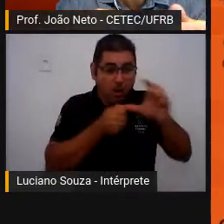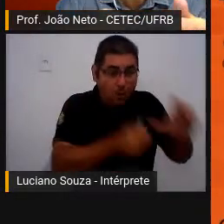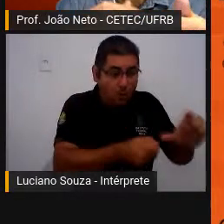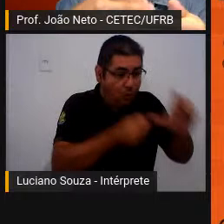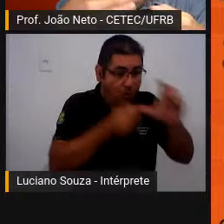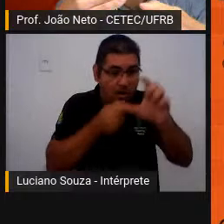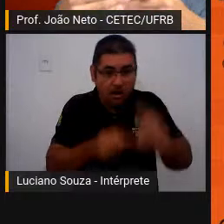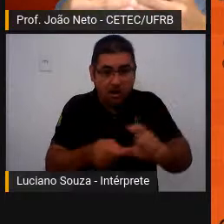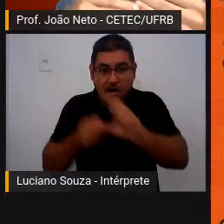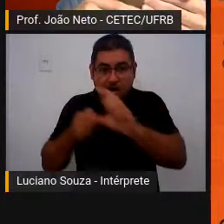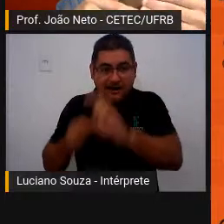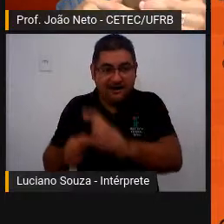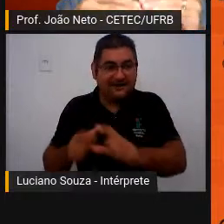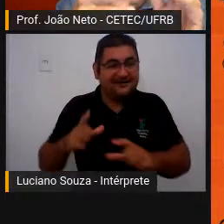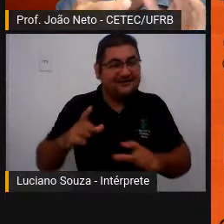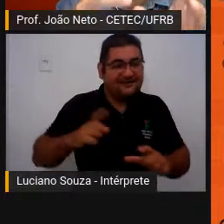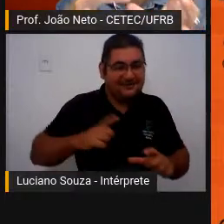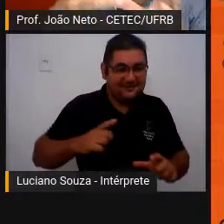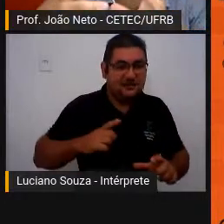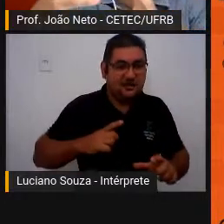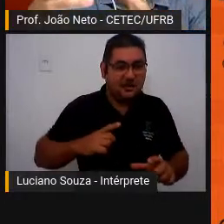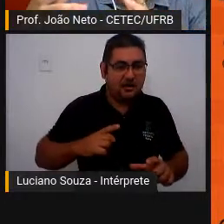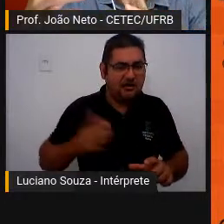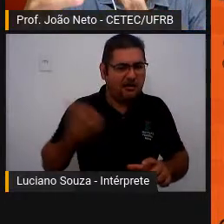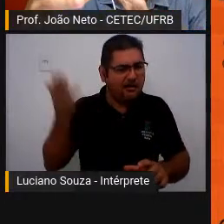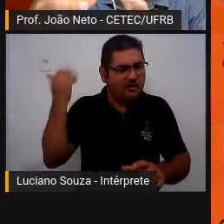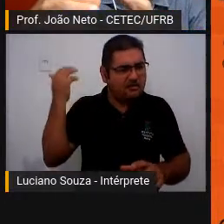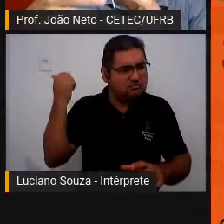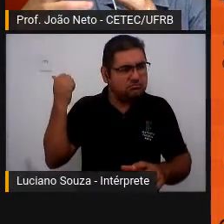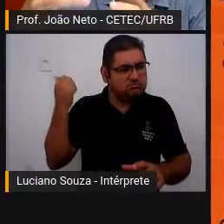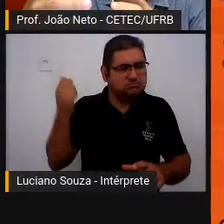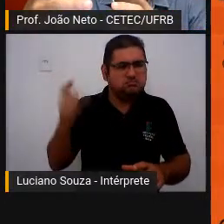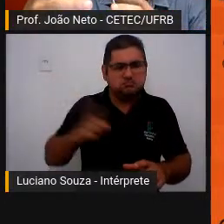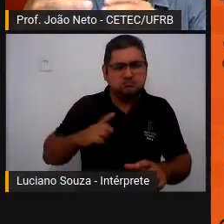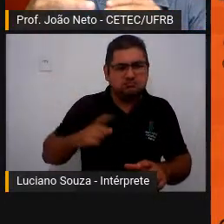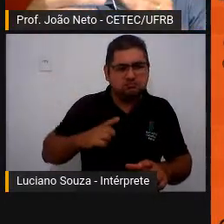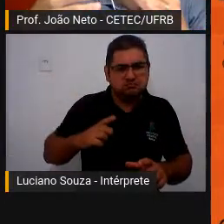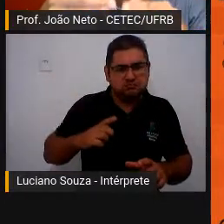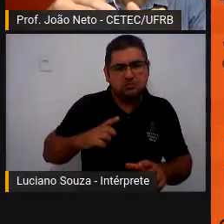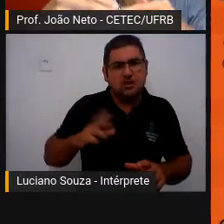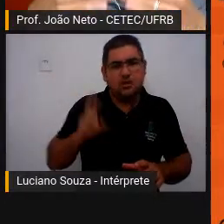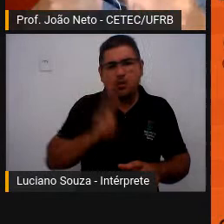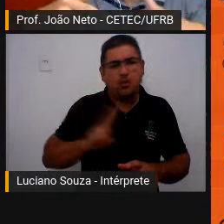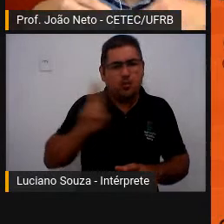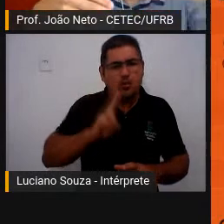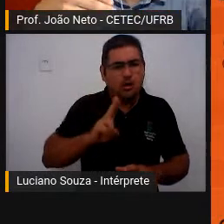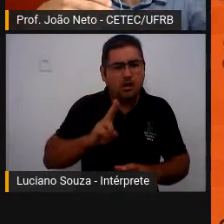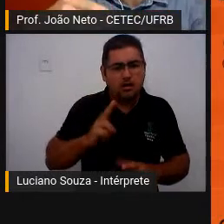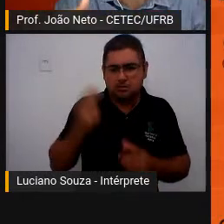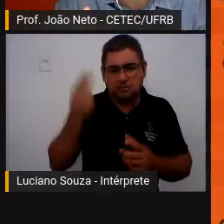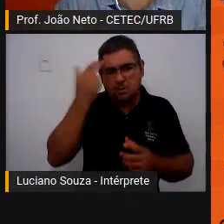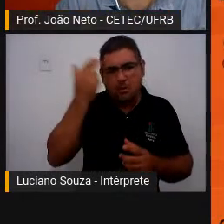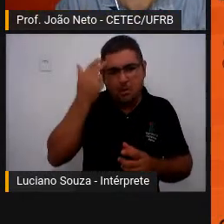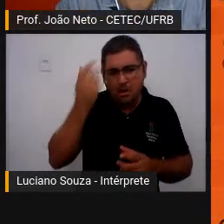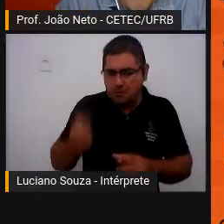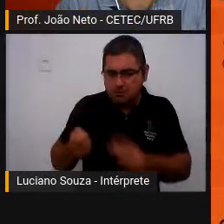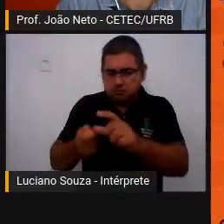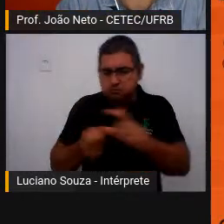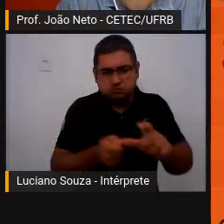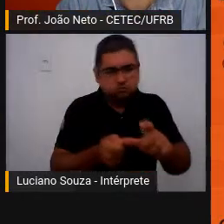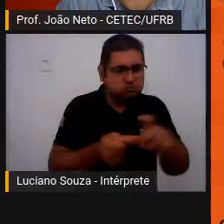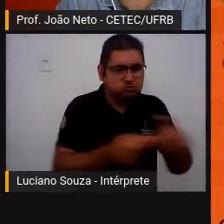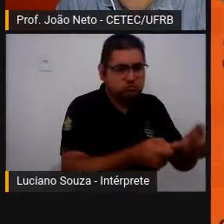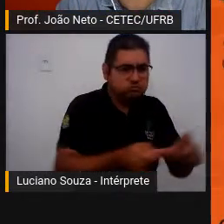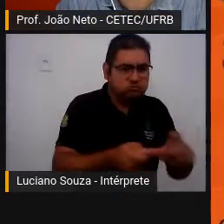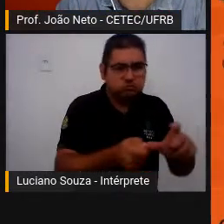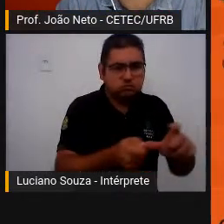lupa e com o passar do tempo foram desenvolvidos recursos digitais que simulam a